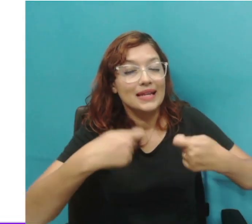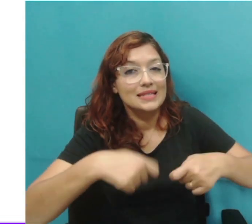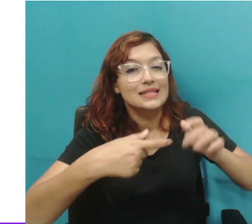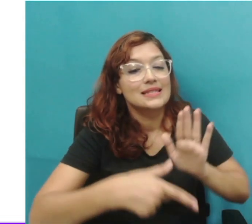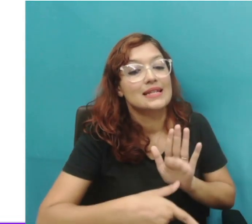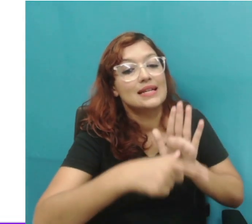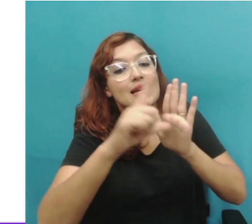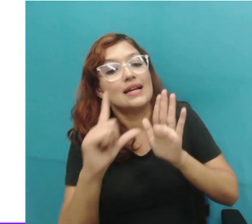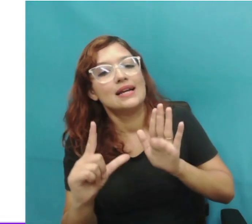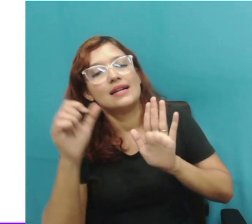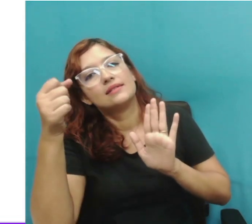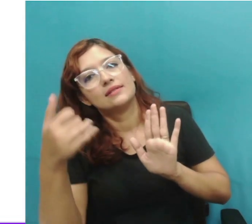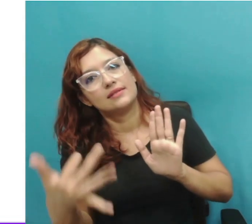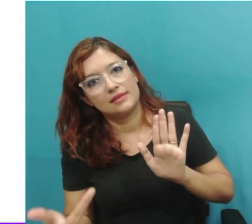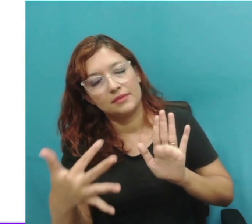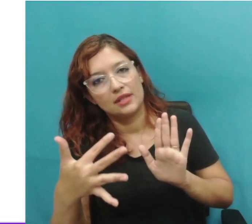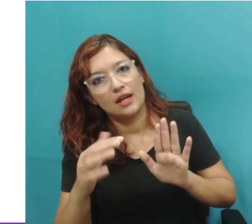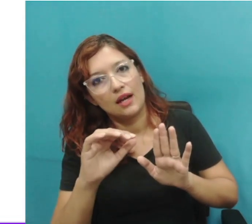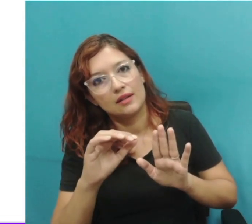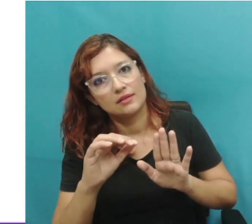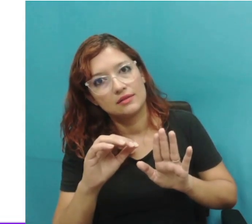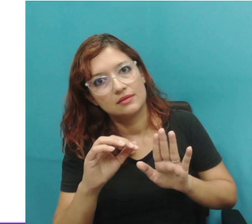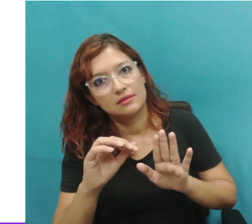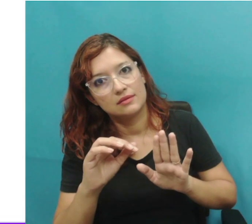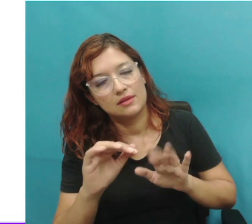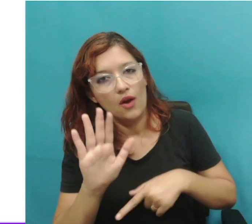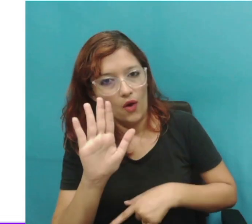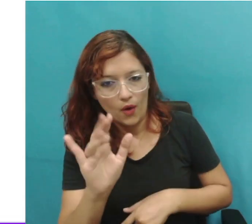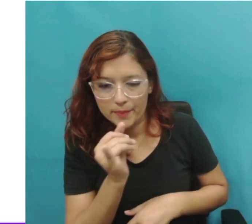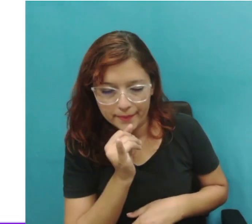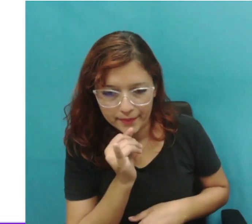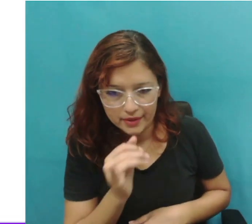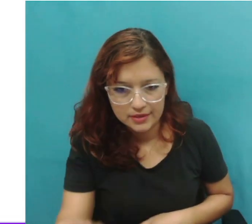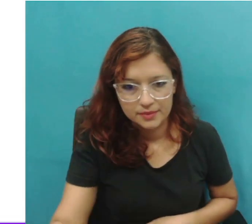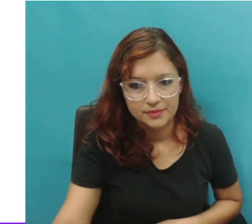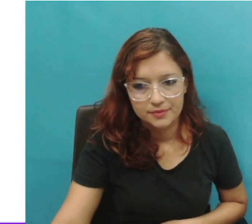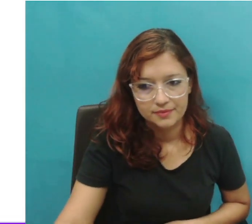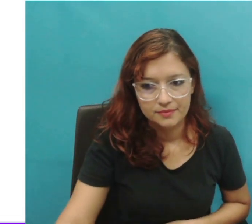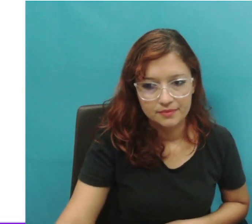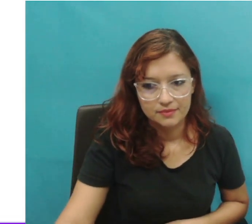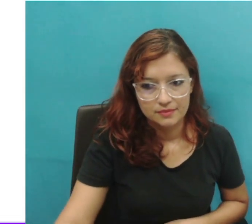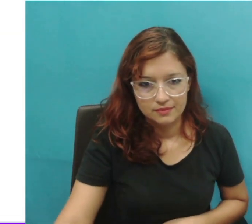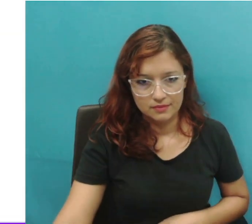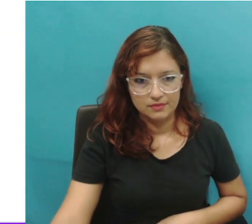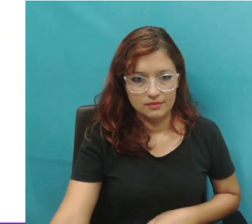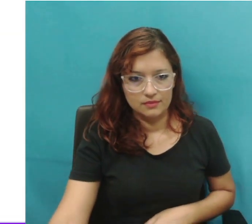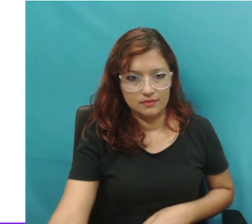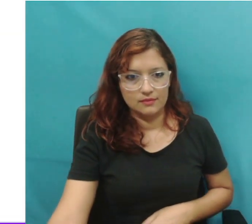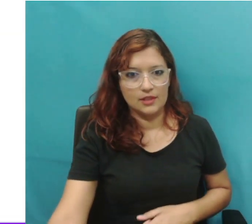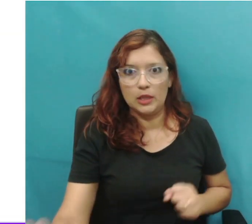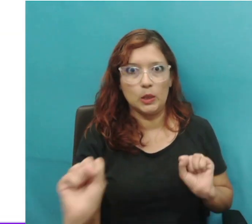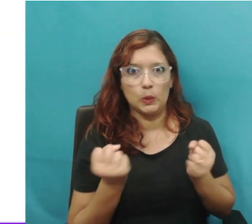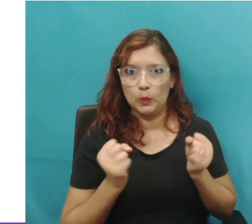Se eu for usar esses pronomes, eu teria que ter explicado antes. Deixa eu dar um exemplo.